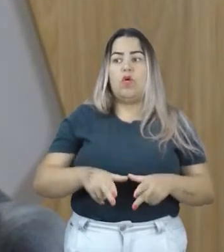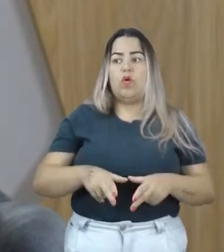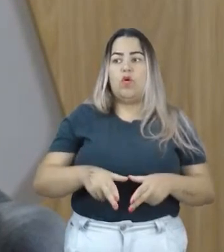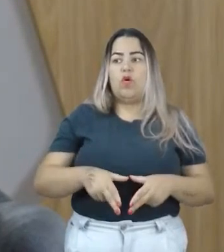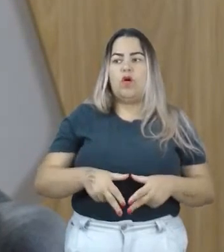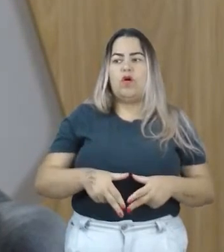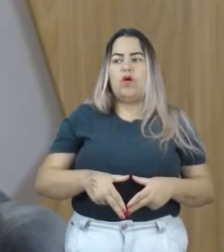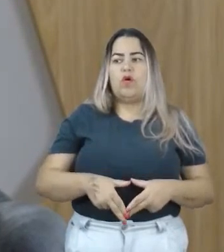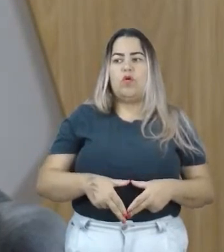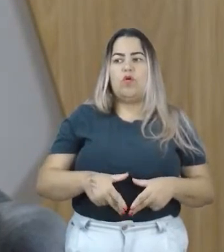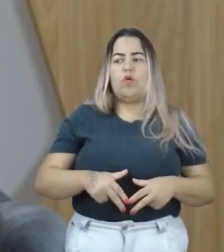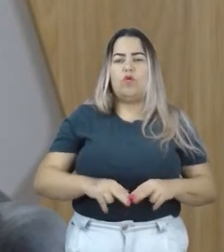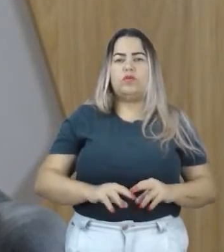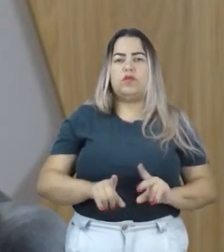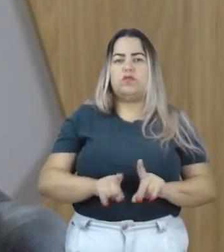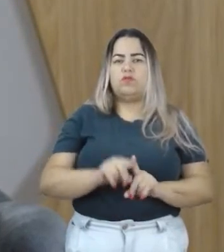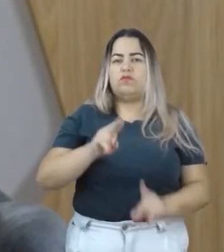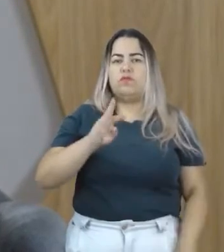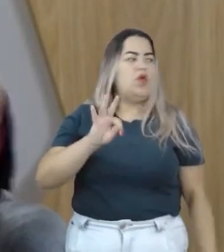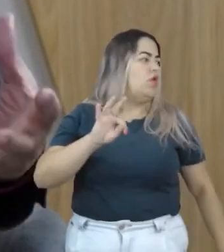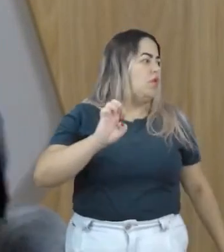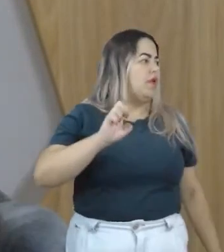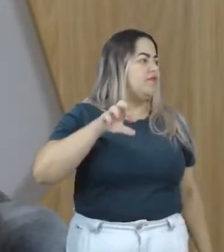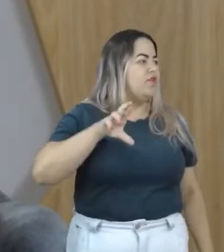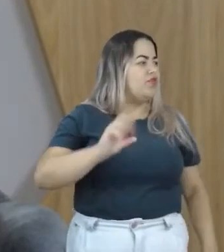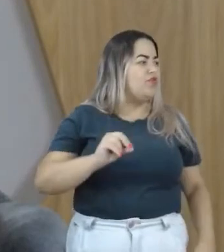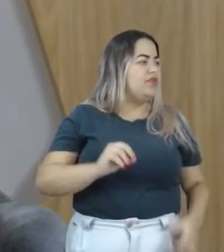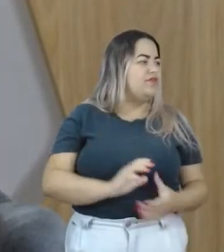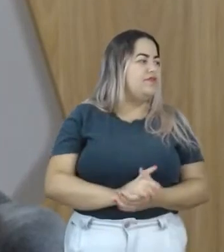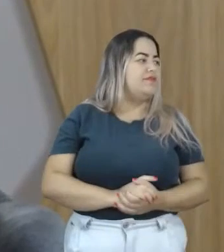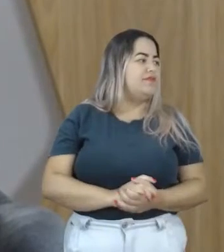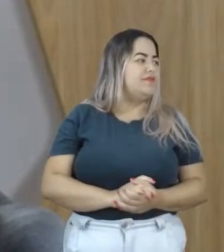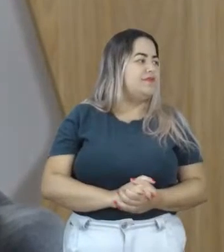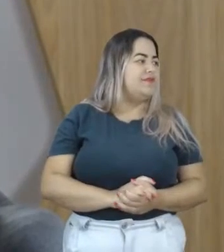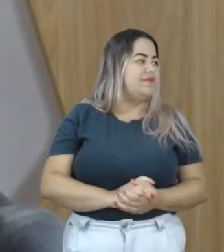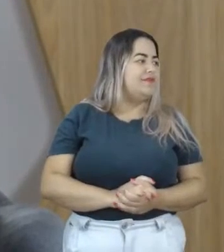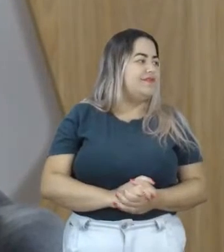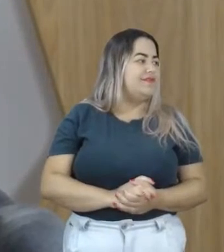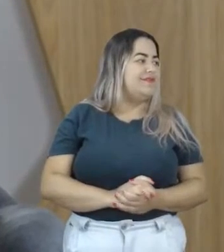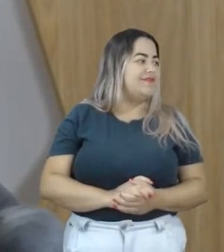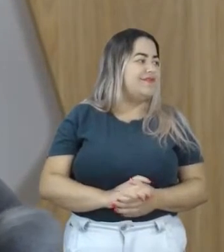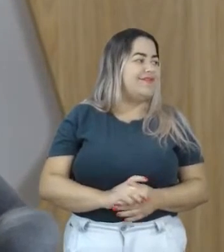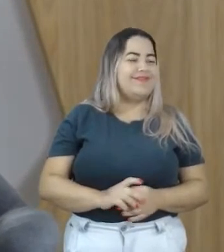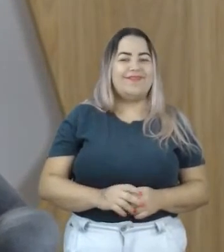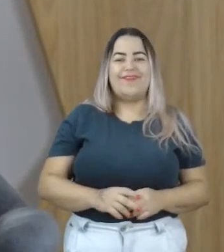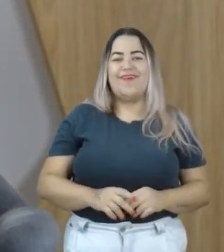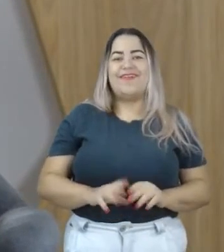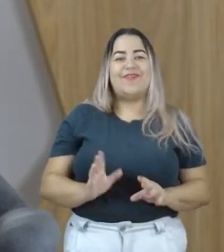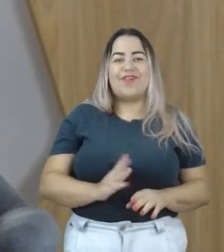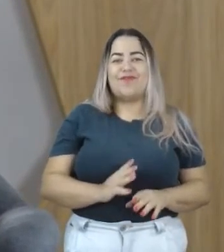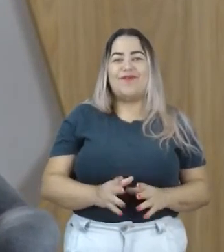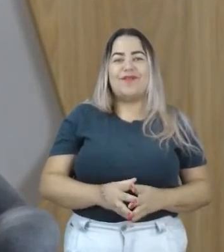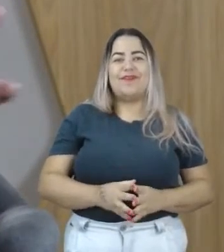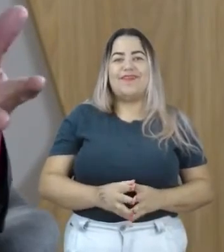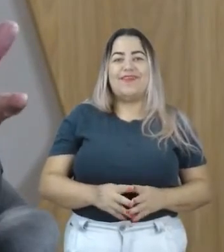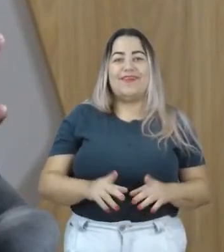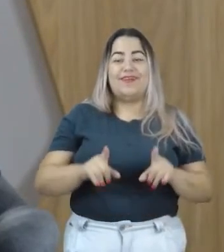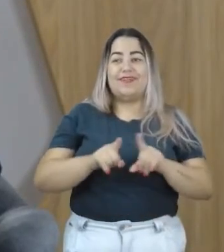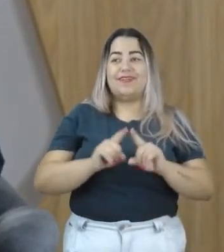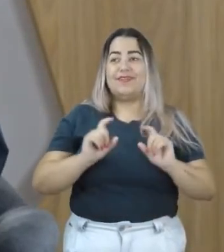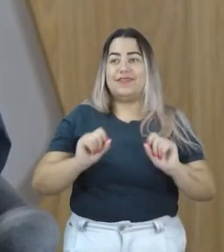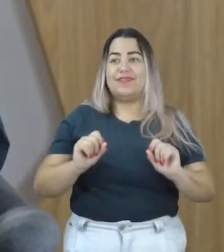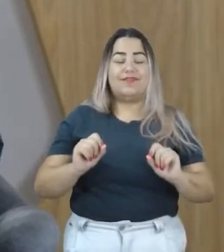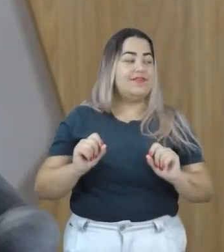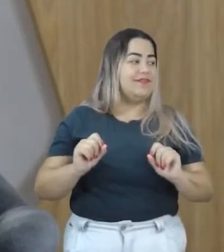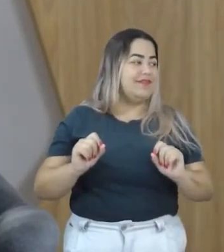os insumos e os dispositivos, esse mesmo parque foi utilizado para a produção da vacina contra a Covid. Então nós